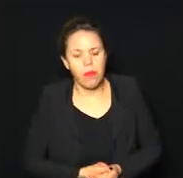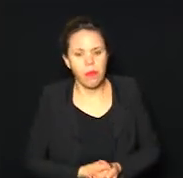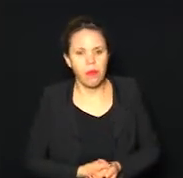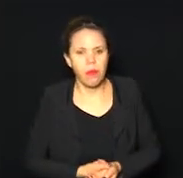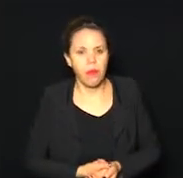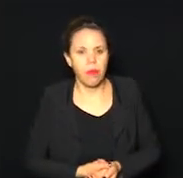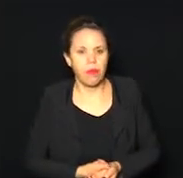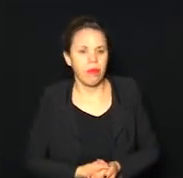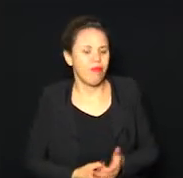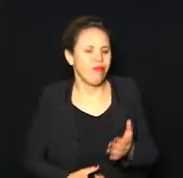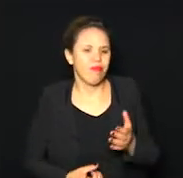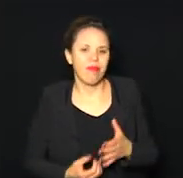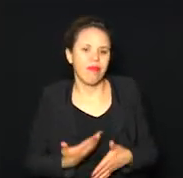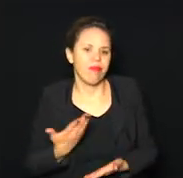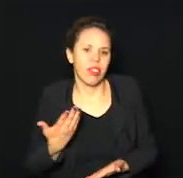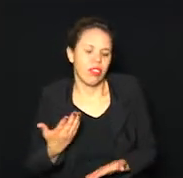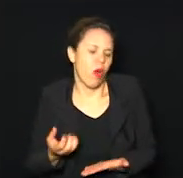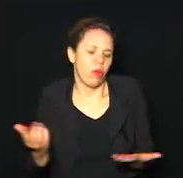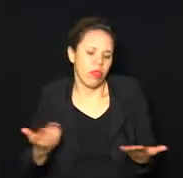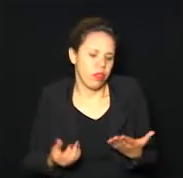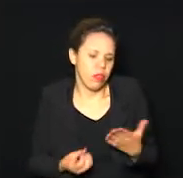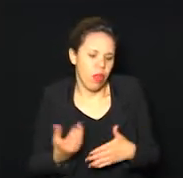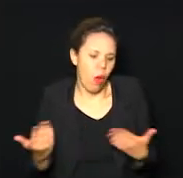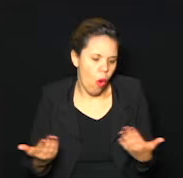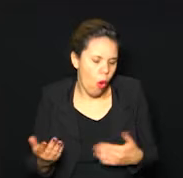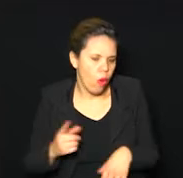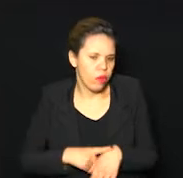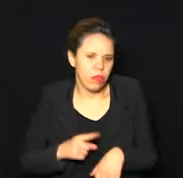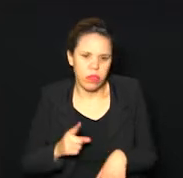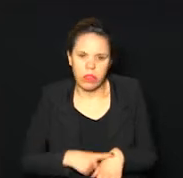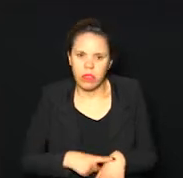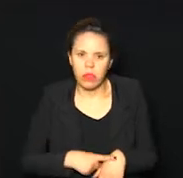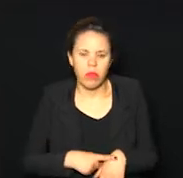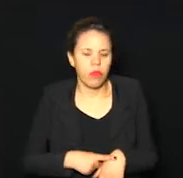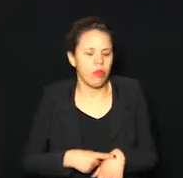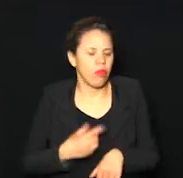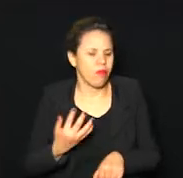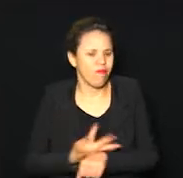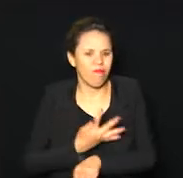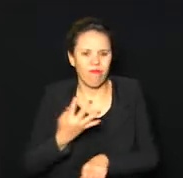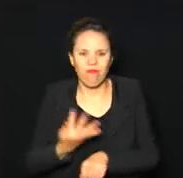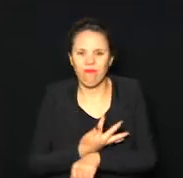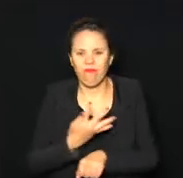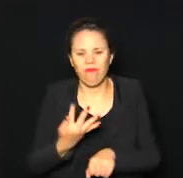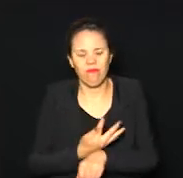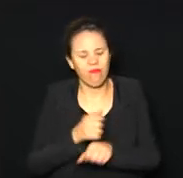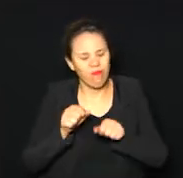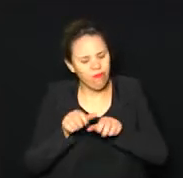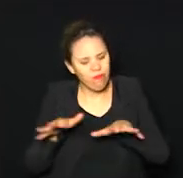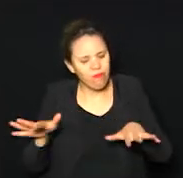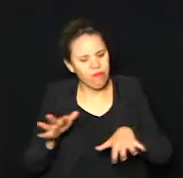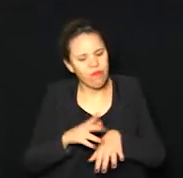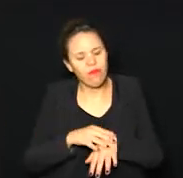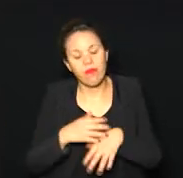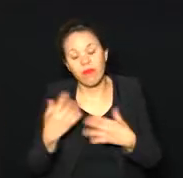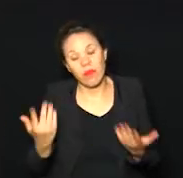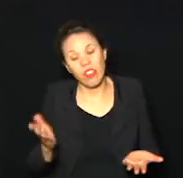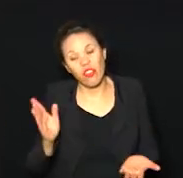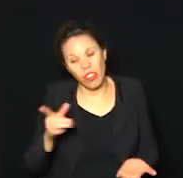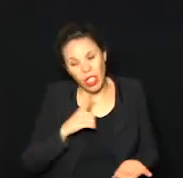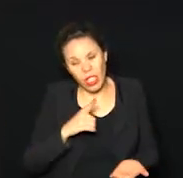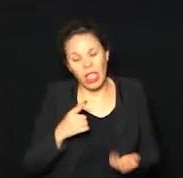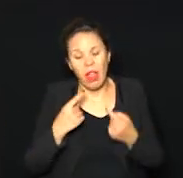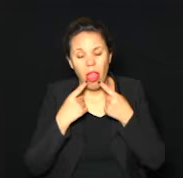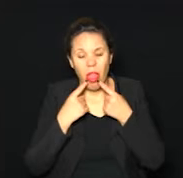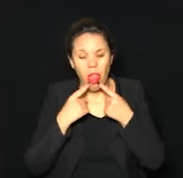não tem sido falho agora, nesse tempo de crise, nesse tempo de pandemia, né? A gente já tem se